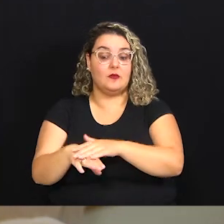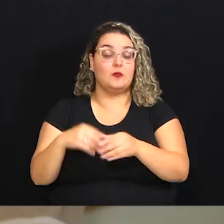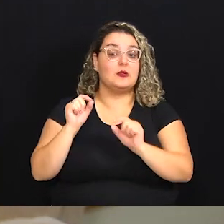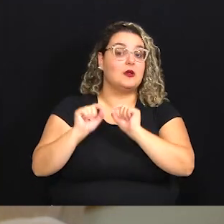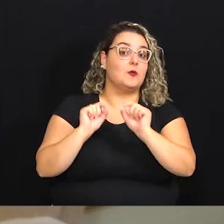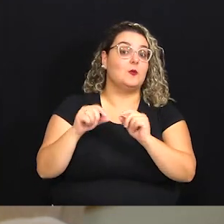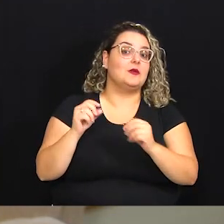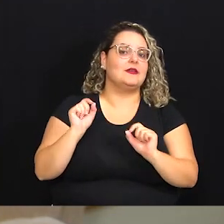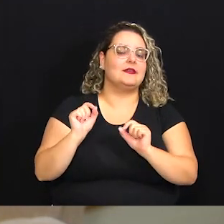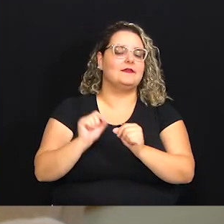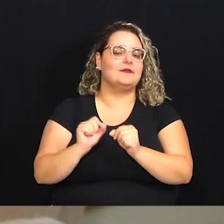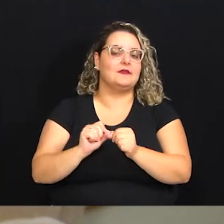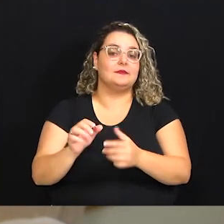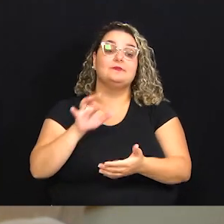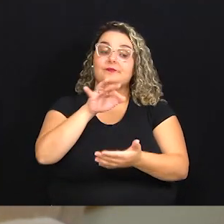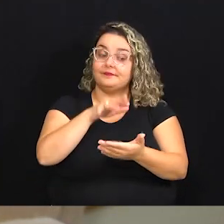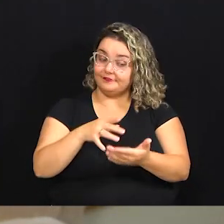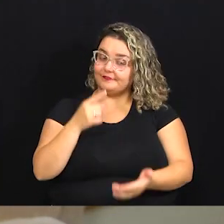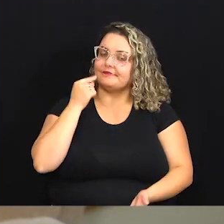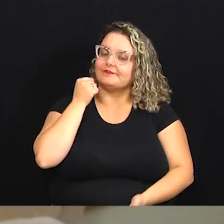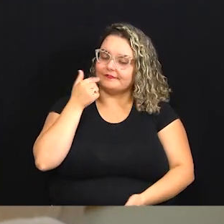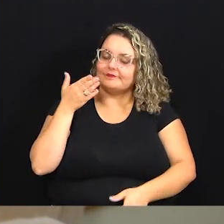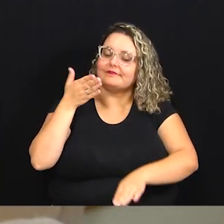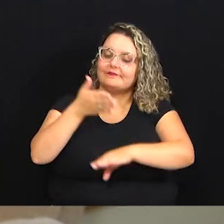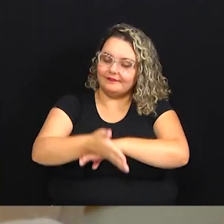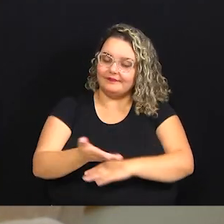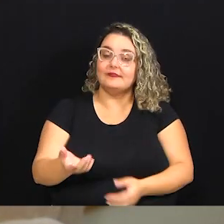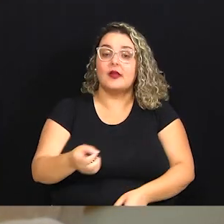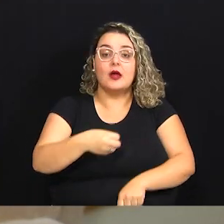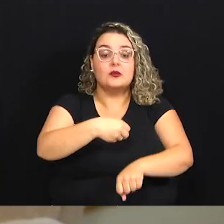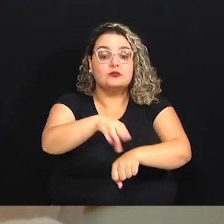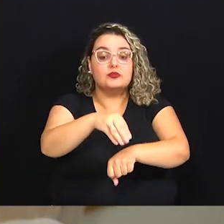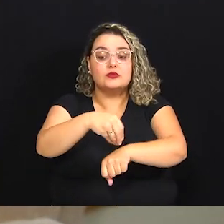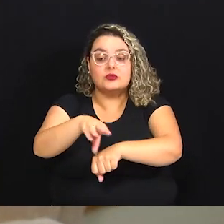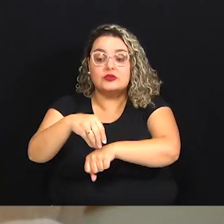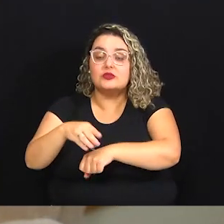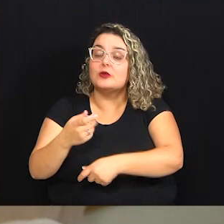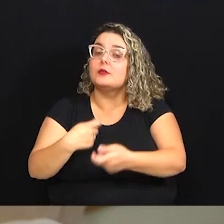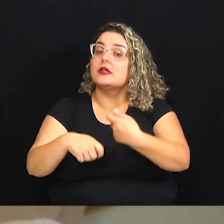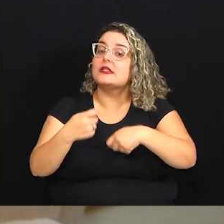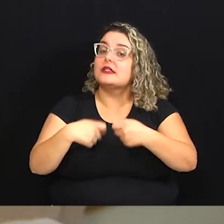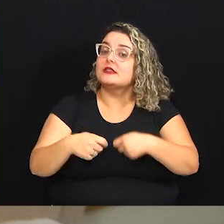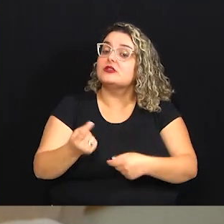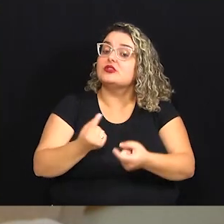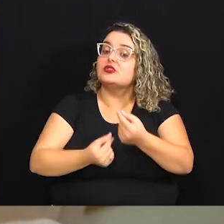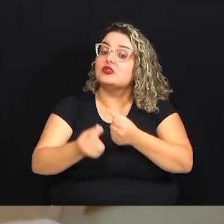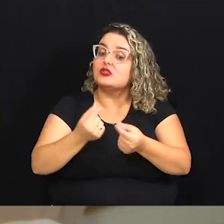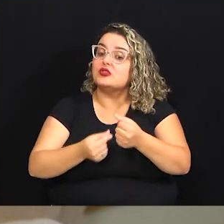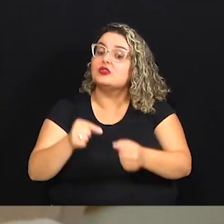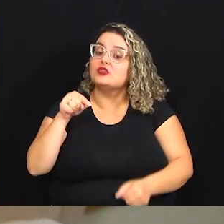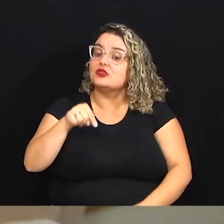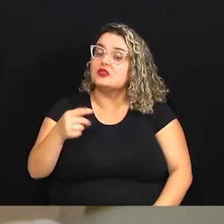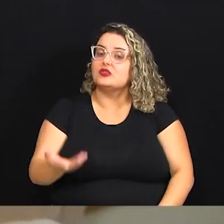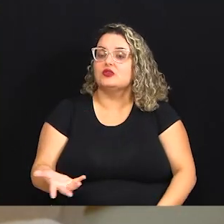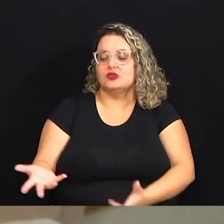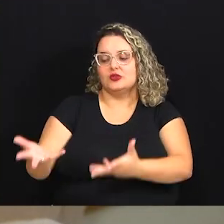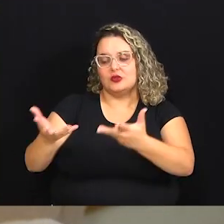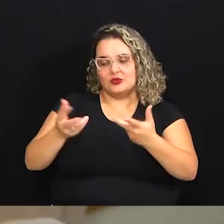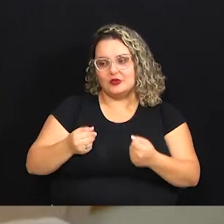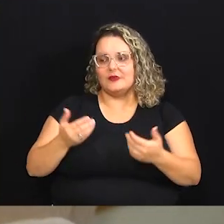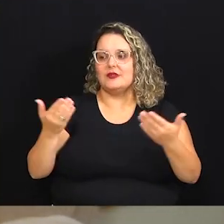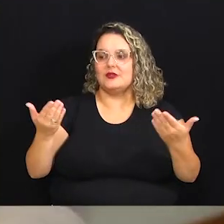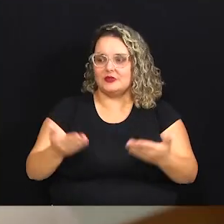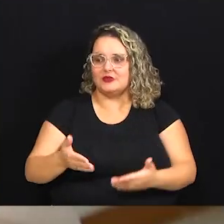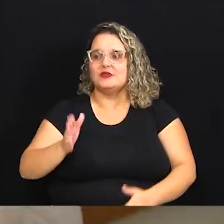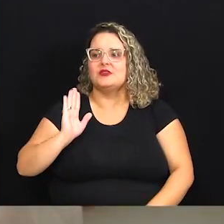vou guardar. E é aí que o Na Ponta do Lápis entra com algumas dicas para a gente administrar esse dinheiro aí. E o nosso